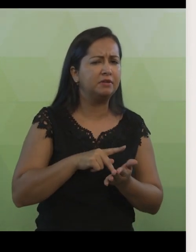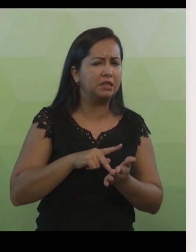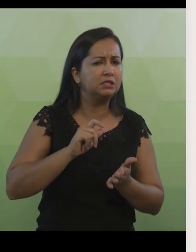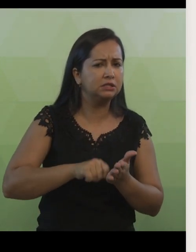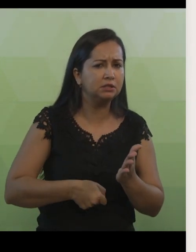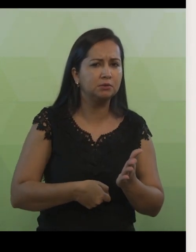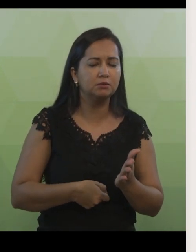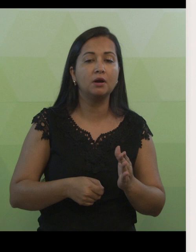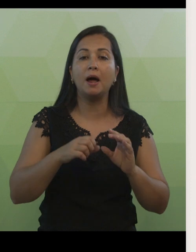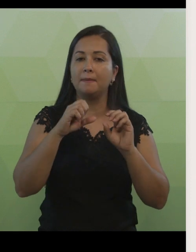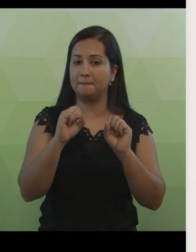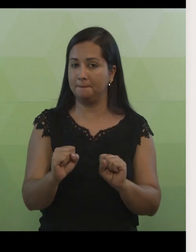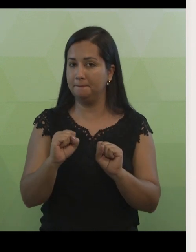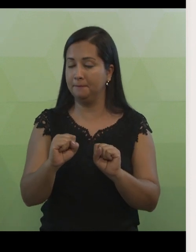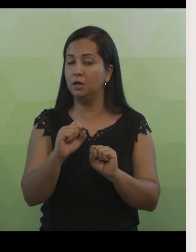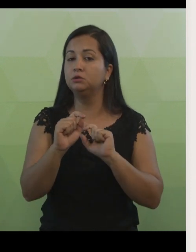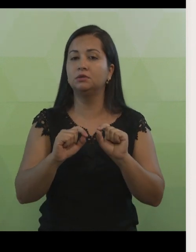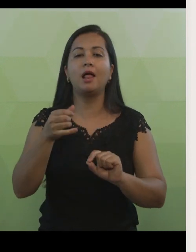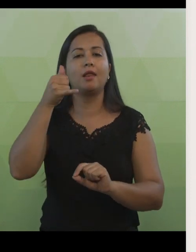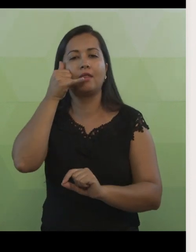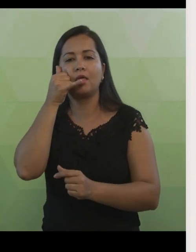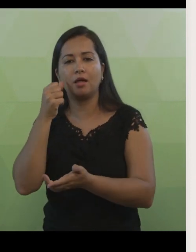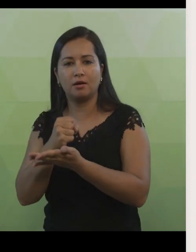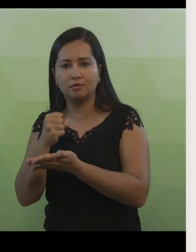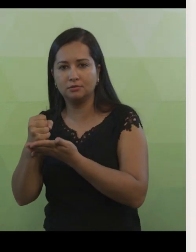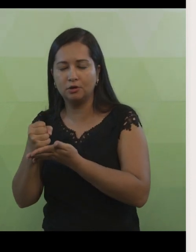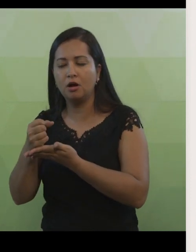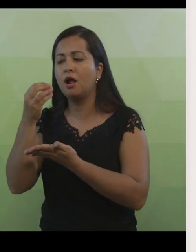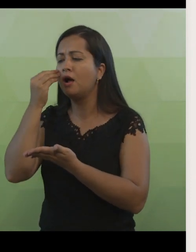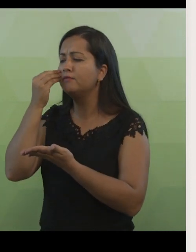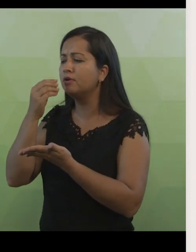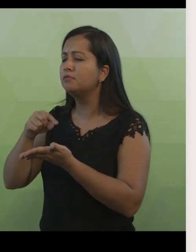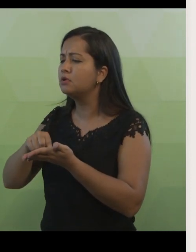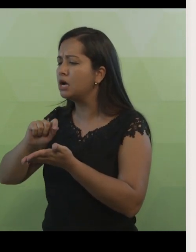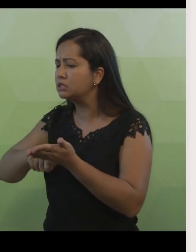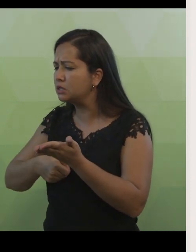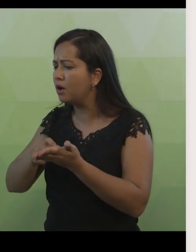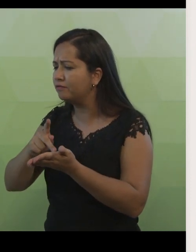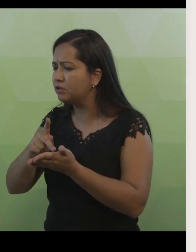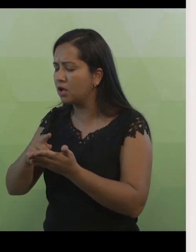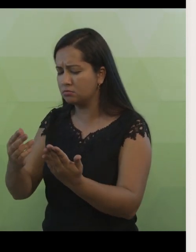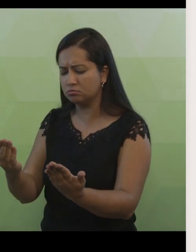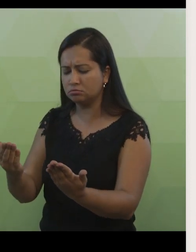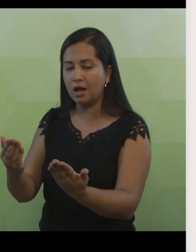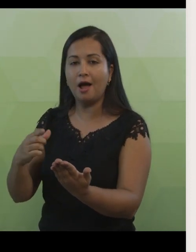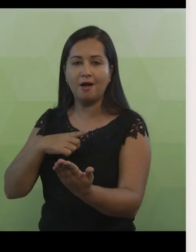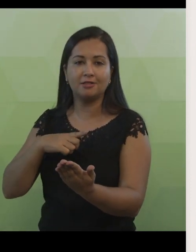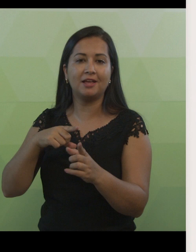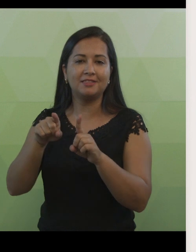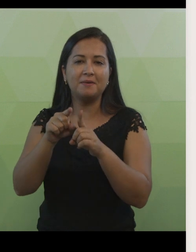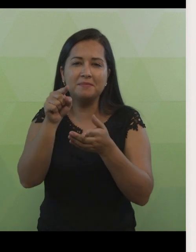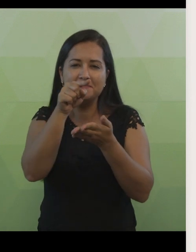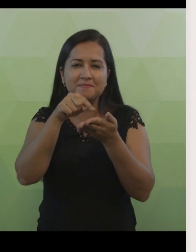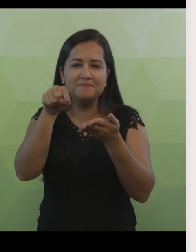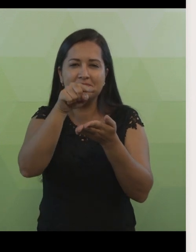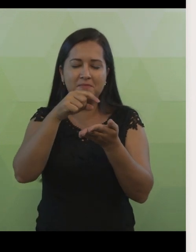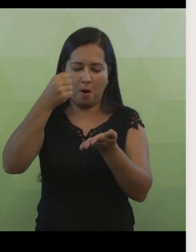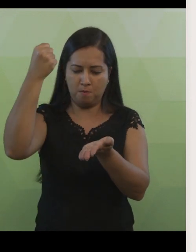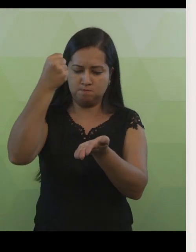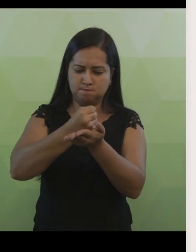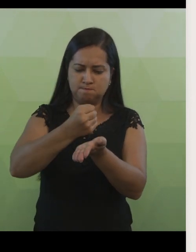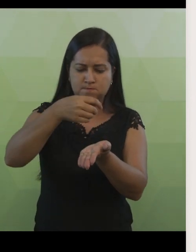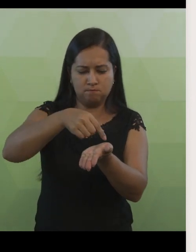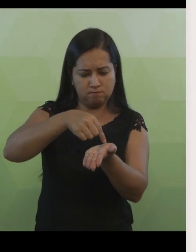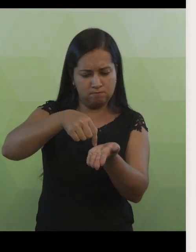pode entrar em contato com o cartório e verificar que a assinatura é minha. E existe um selo lá para garantir que aquele documento